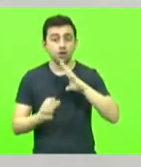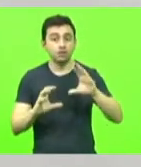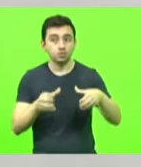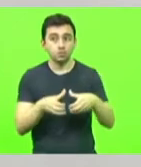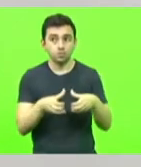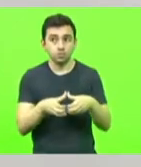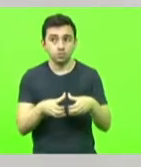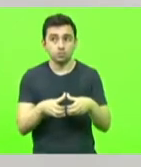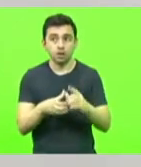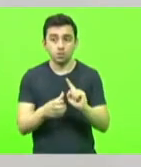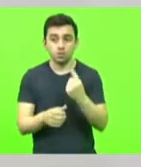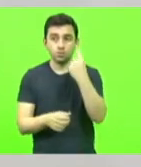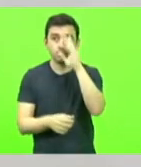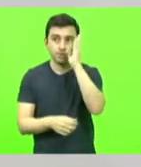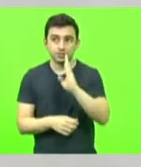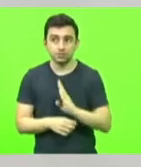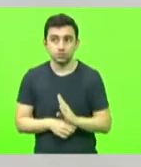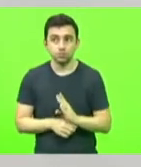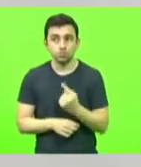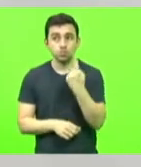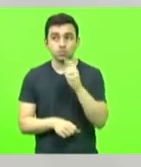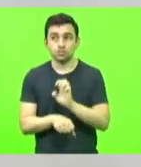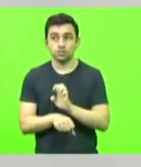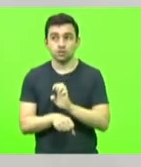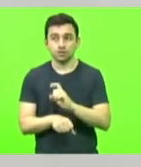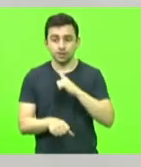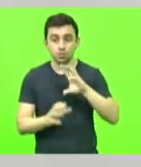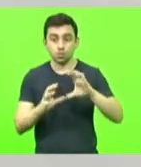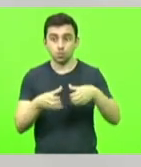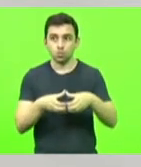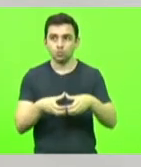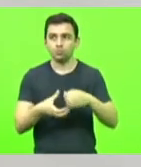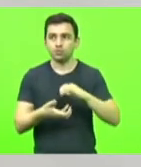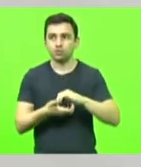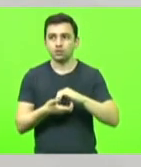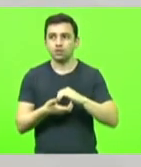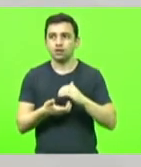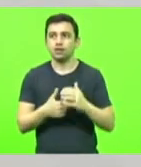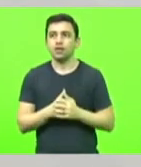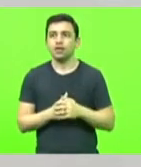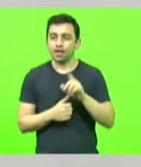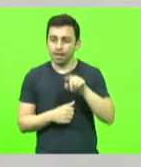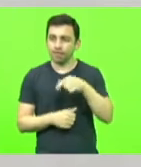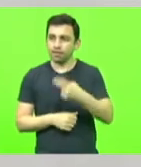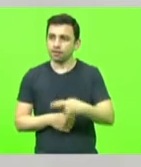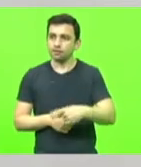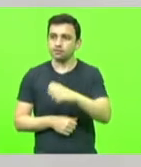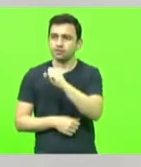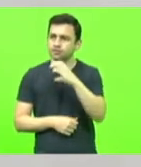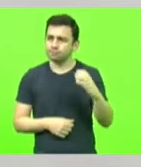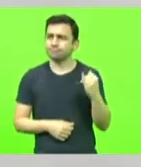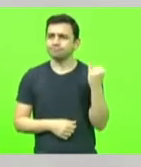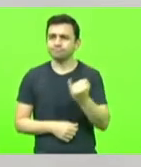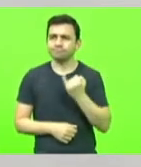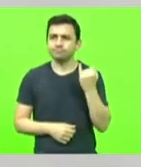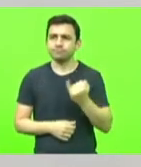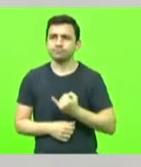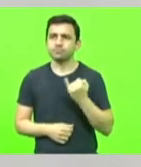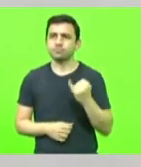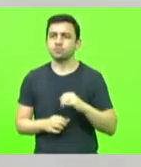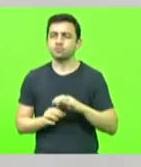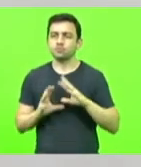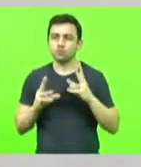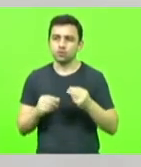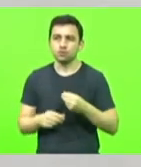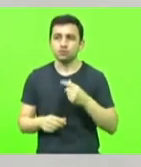a única do Brasil, o único Estado do Brasil que tem um colegiado de Defesa Civil, tá, Marlene, é Santa Catarina. Então, é muito importante que a gente tenha um olhar